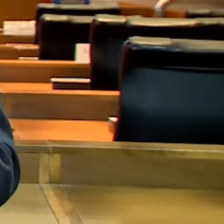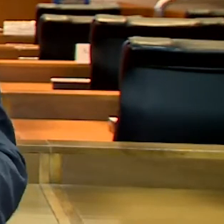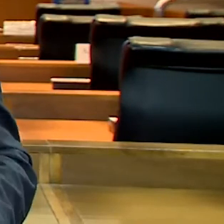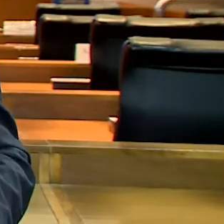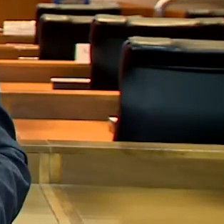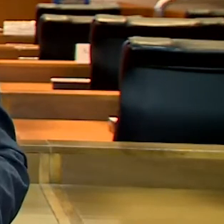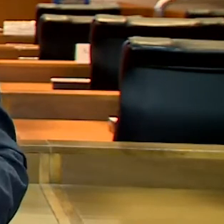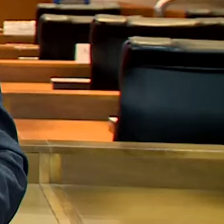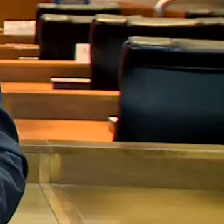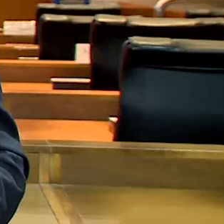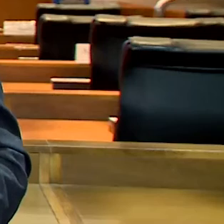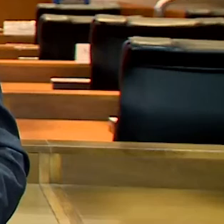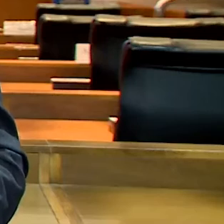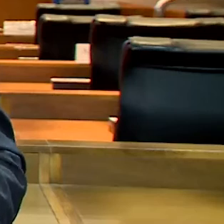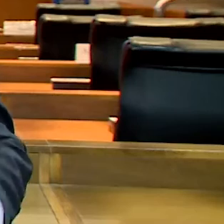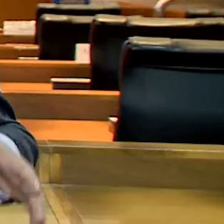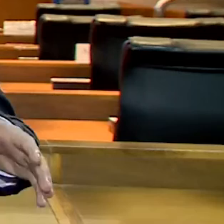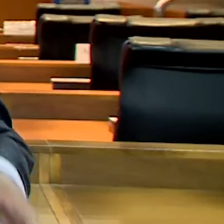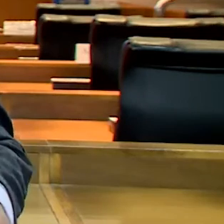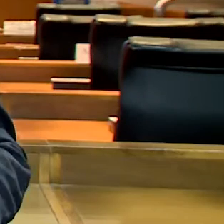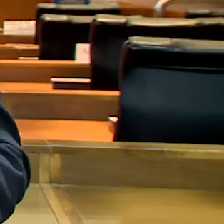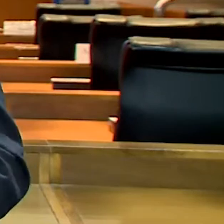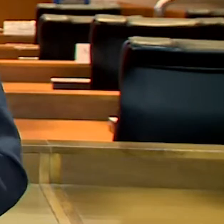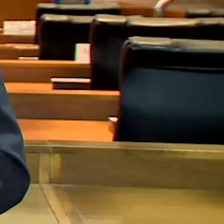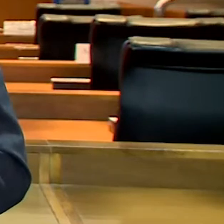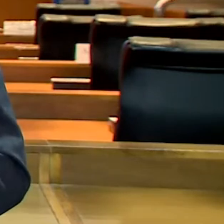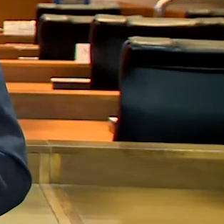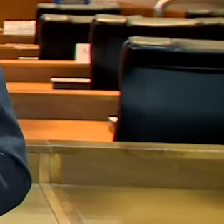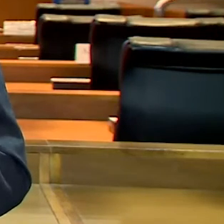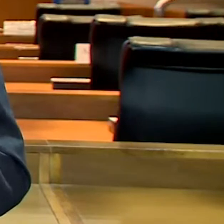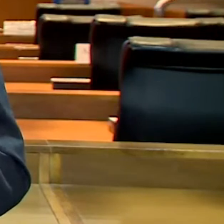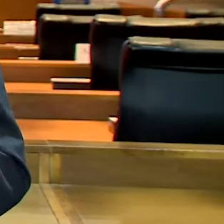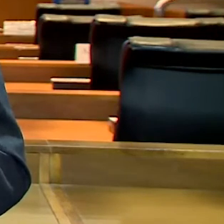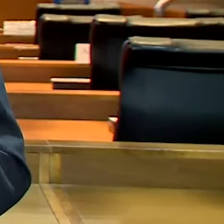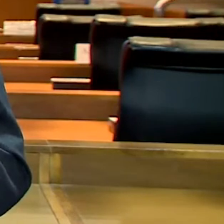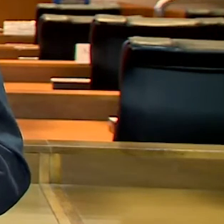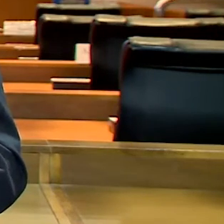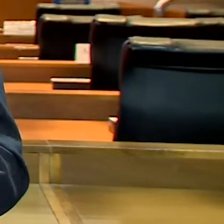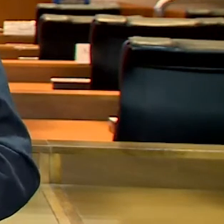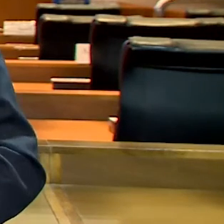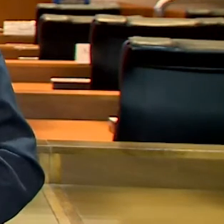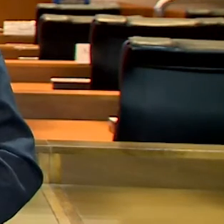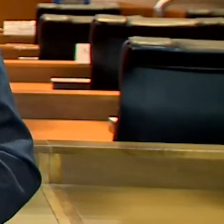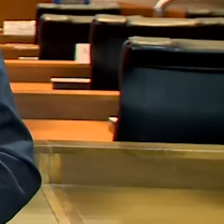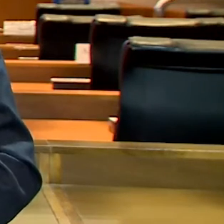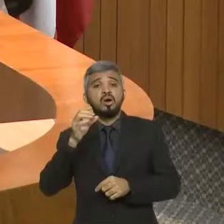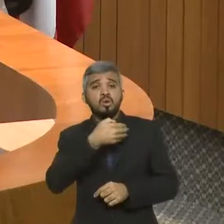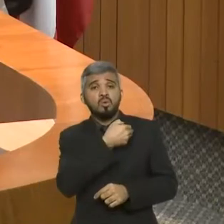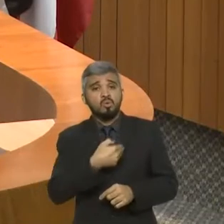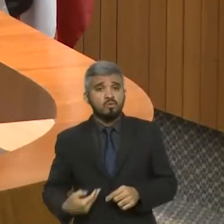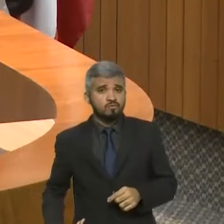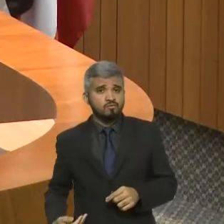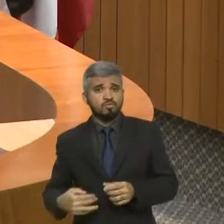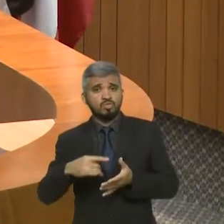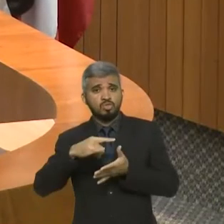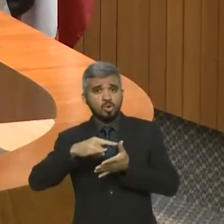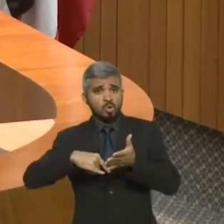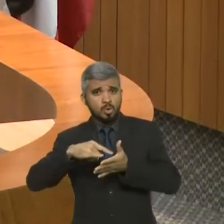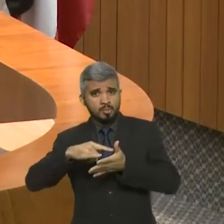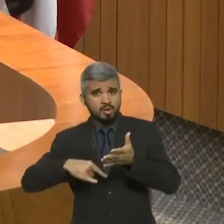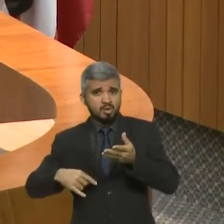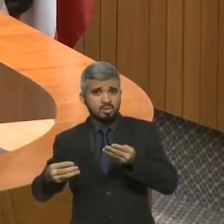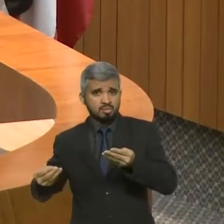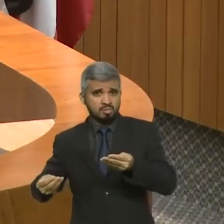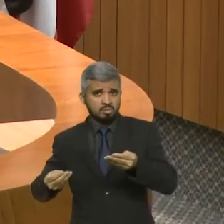detalhes sobre o resumo da sessão plenária de agora a pouco aqui no Parlamento Maranhense. Assista. A deputada